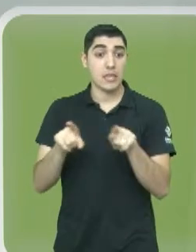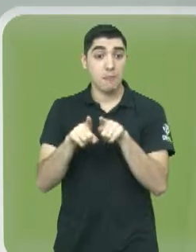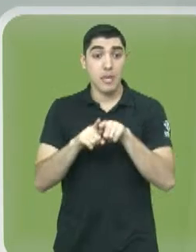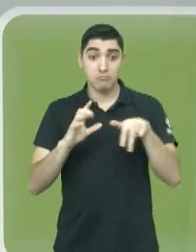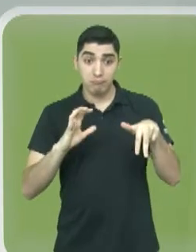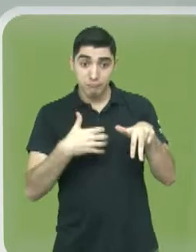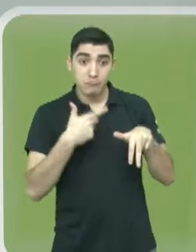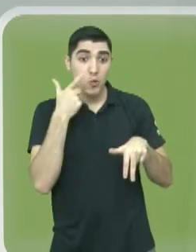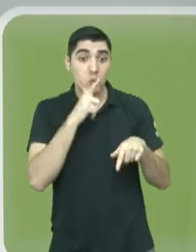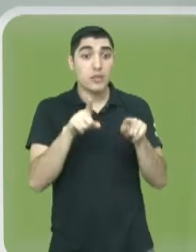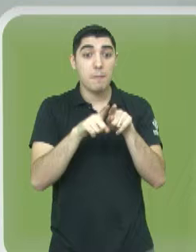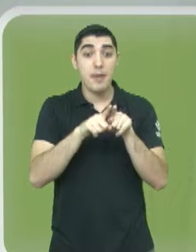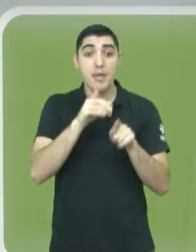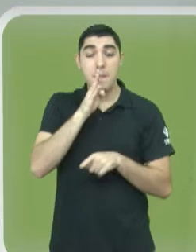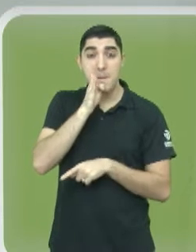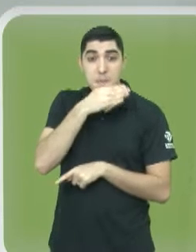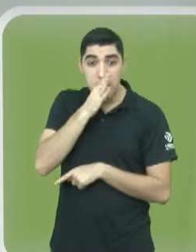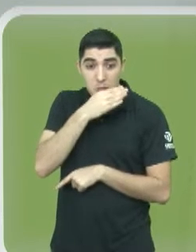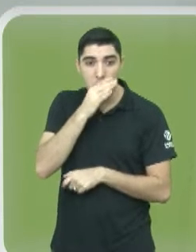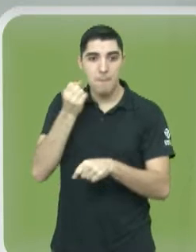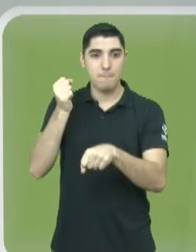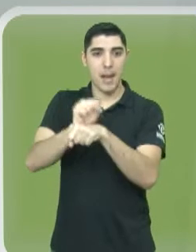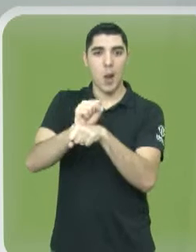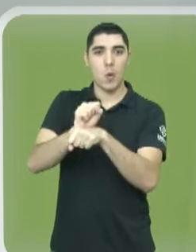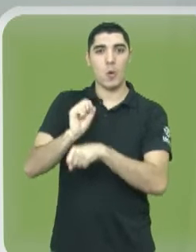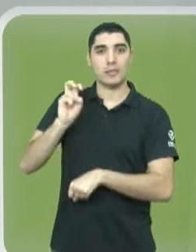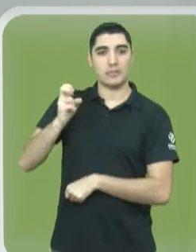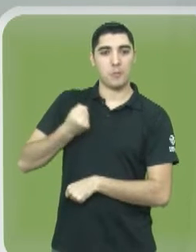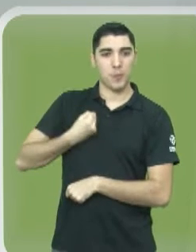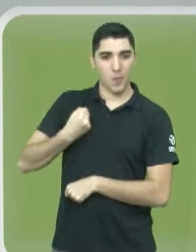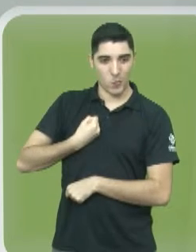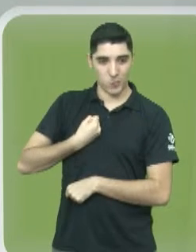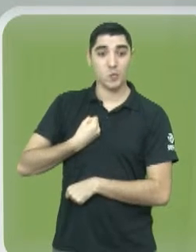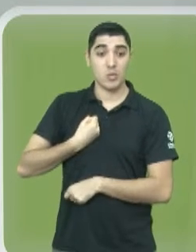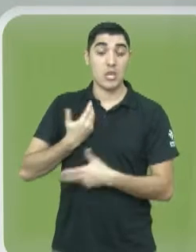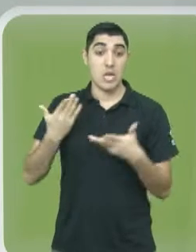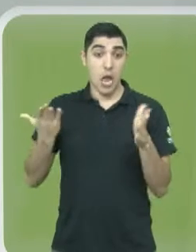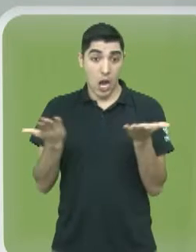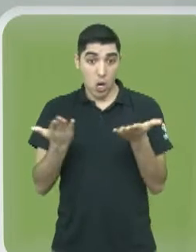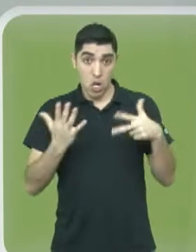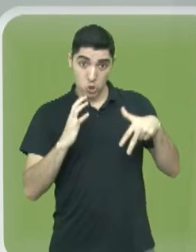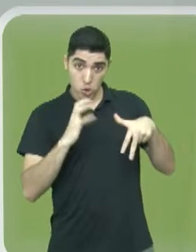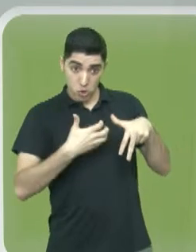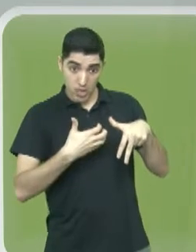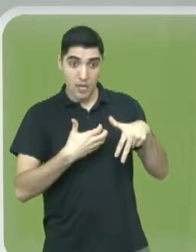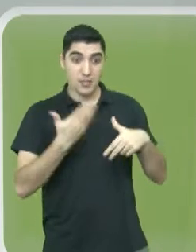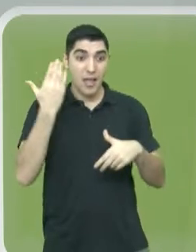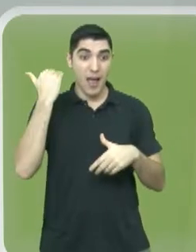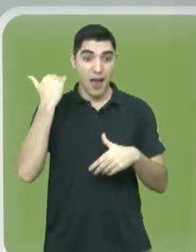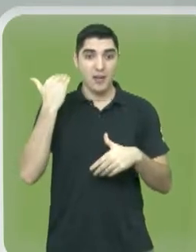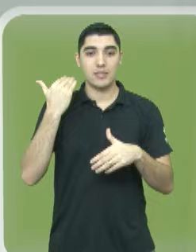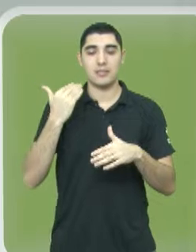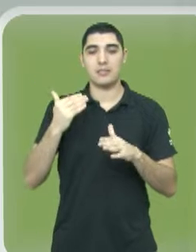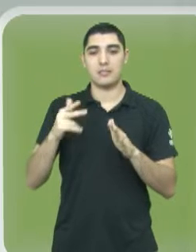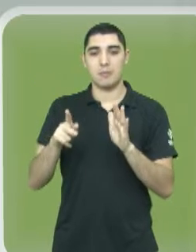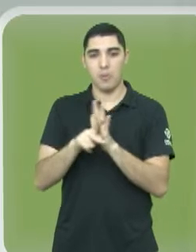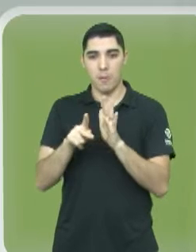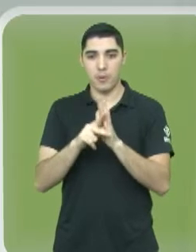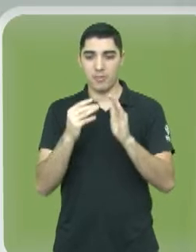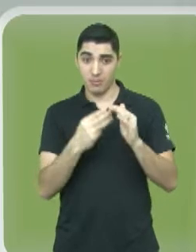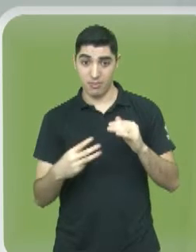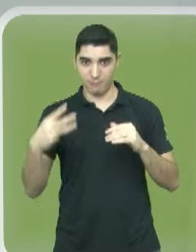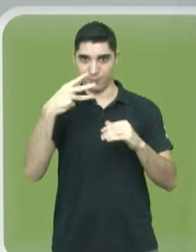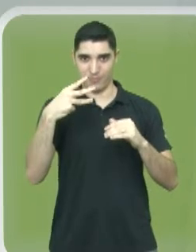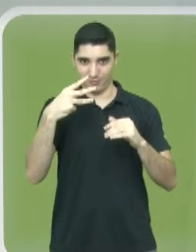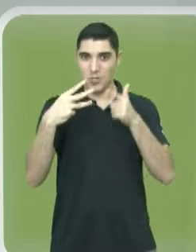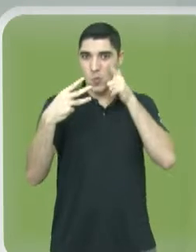Inter de Bebedouro estagnou na 5ª posição. O Joseense, por sua vez, com a sua vitória, subiu para a 3ª posição com